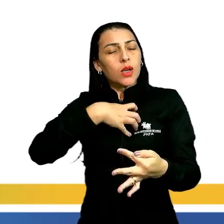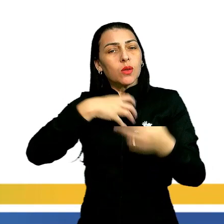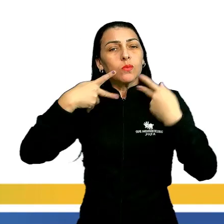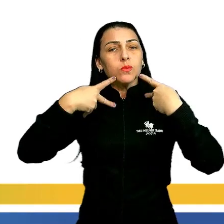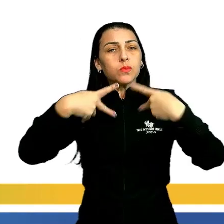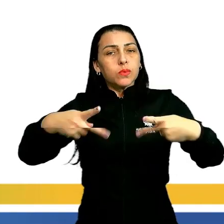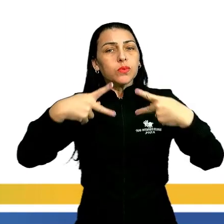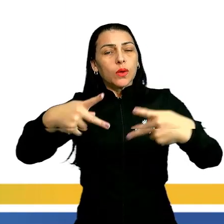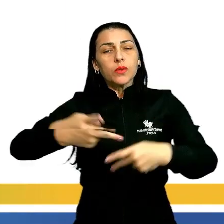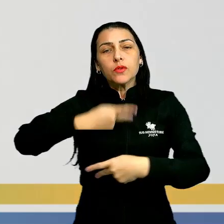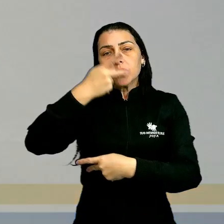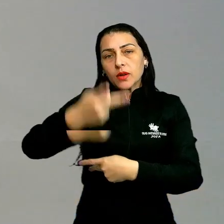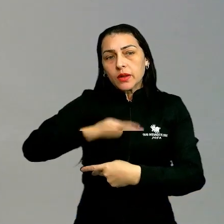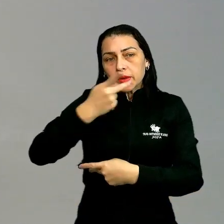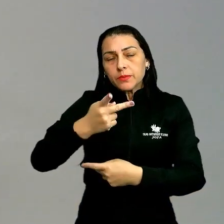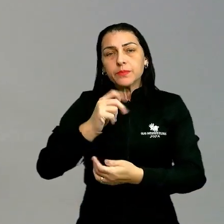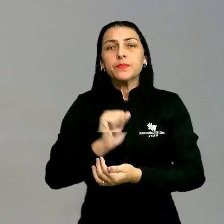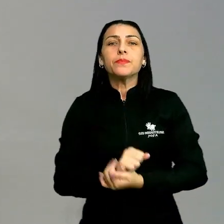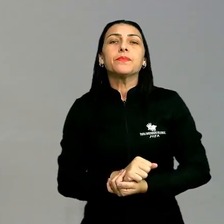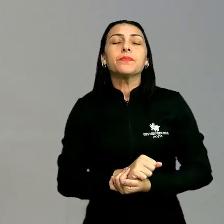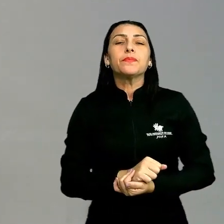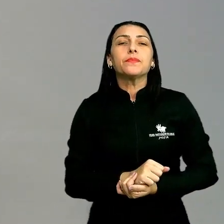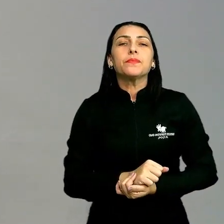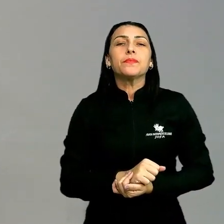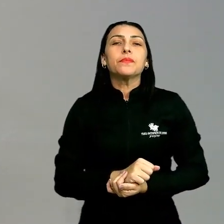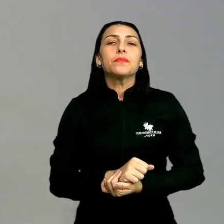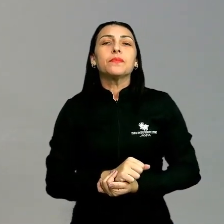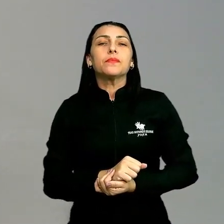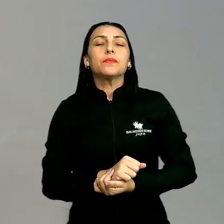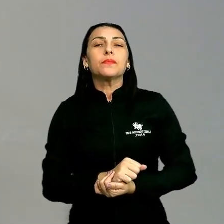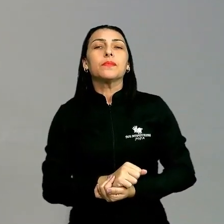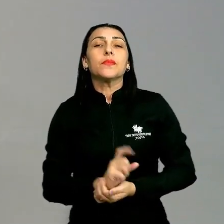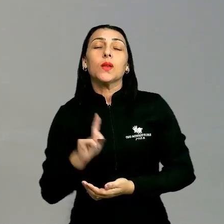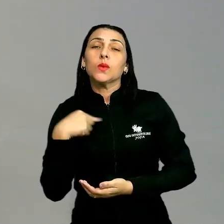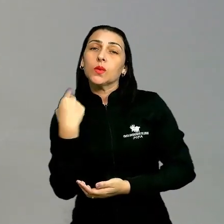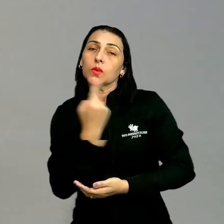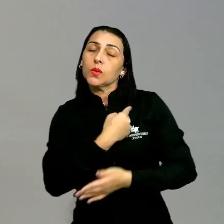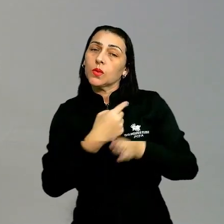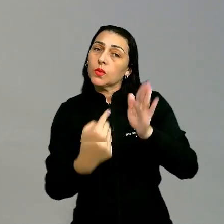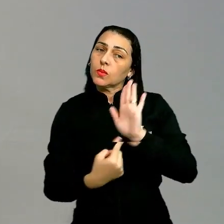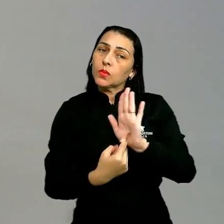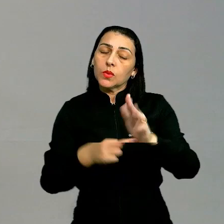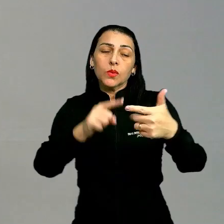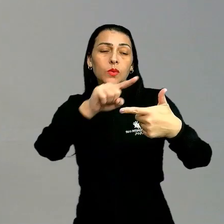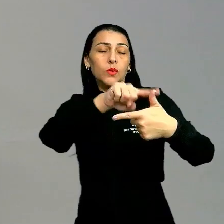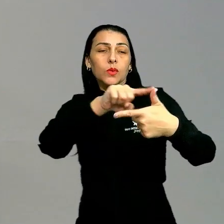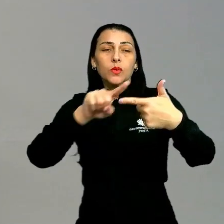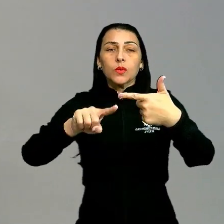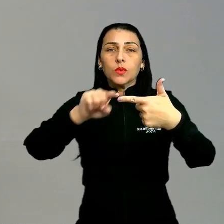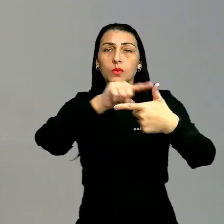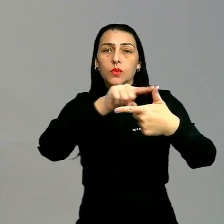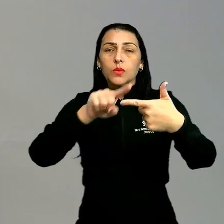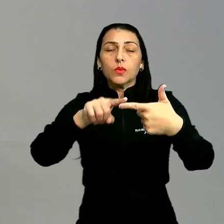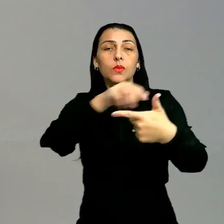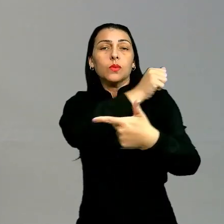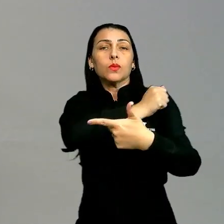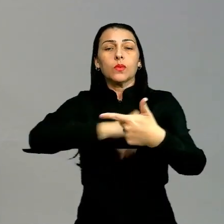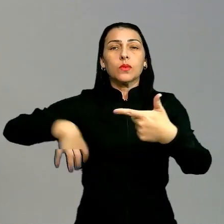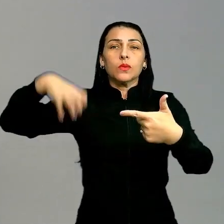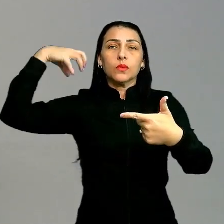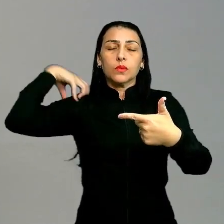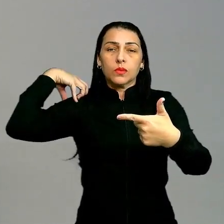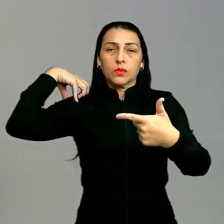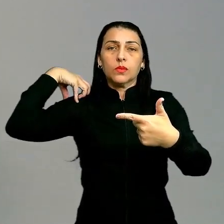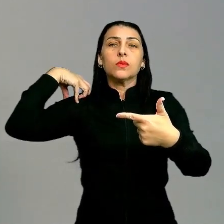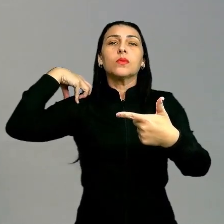a maneira de falar. Bom, então, de certo modo, nós abordamos dois aspectos do Aristóteles,